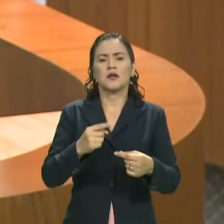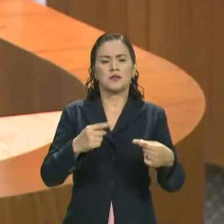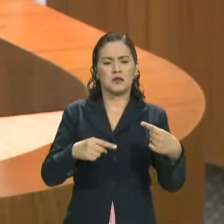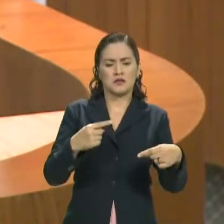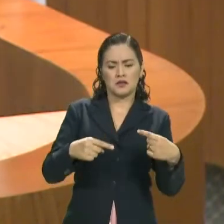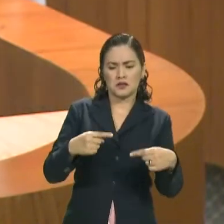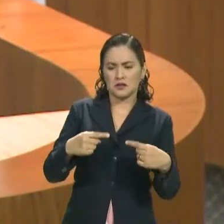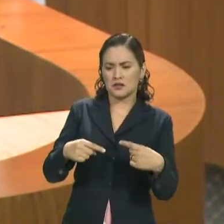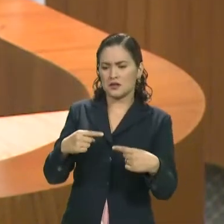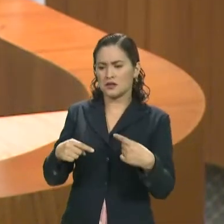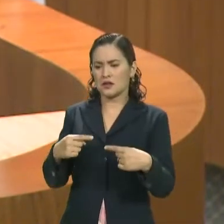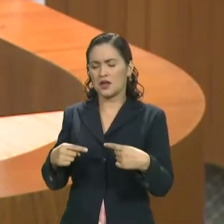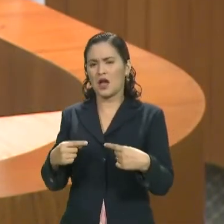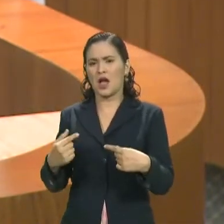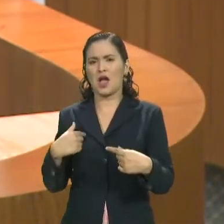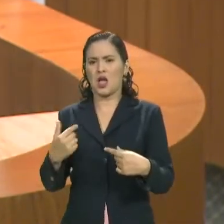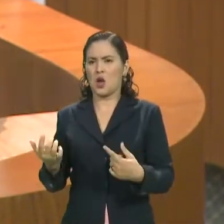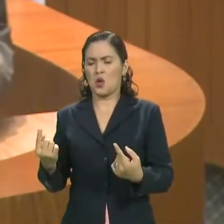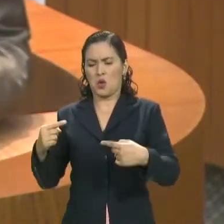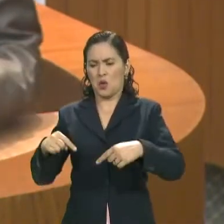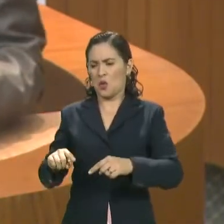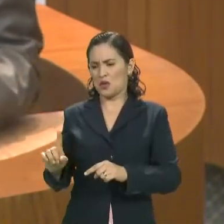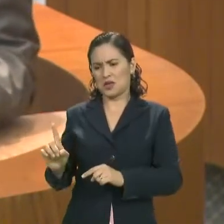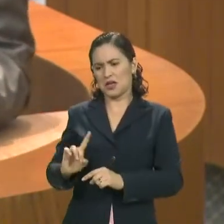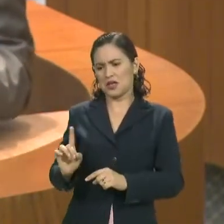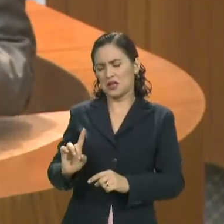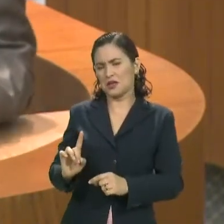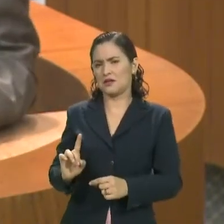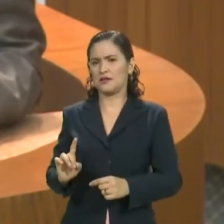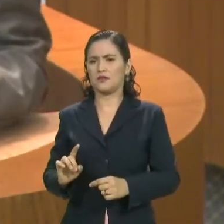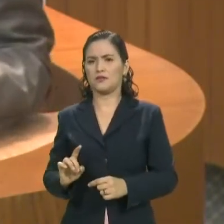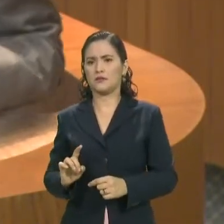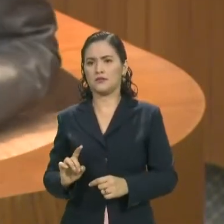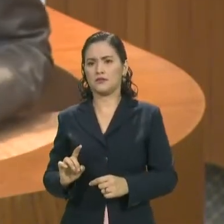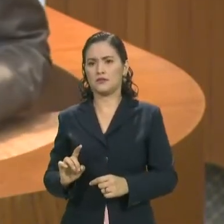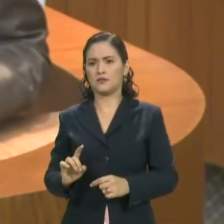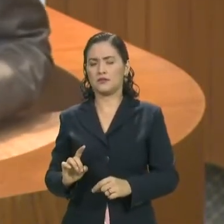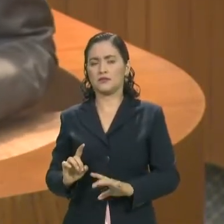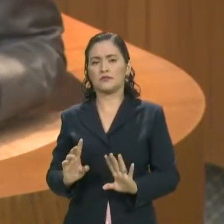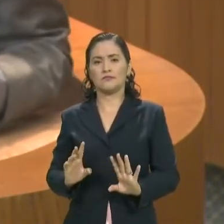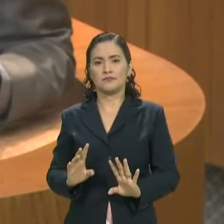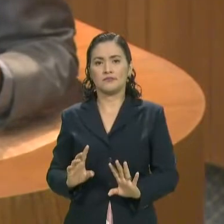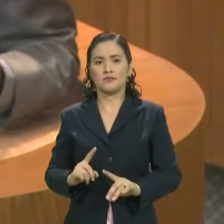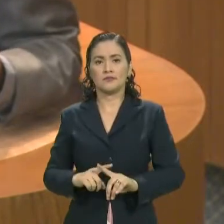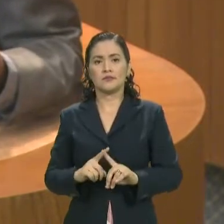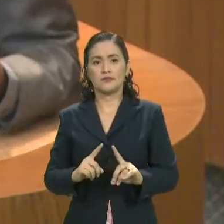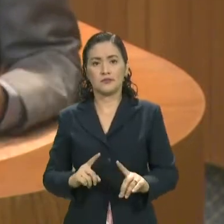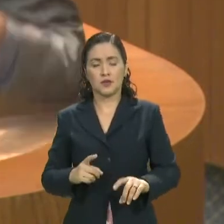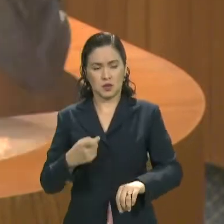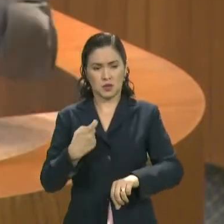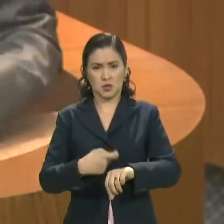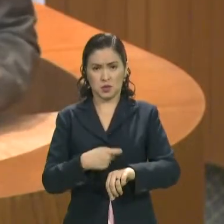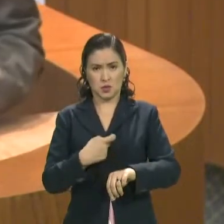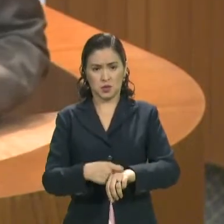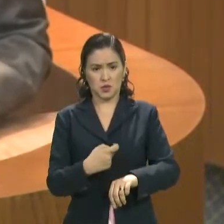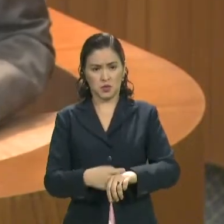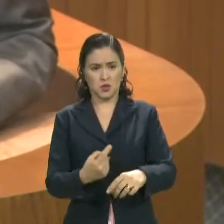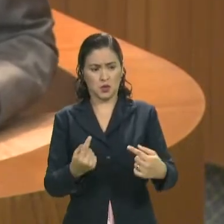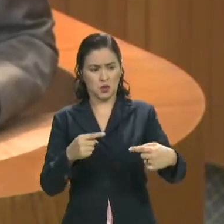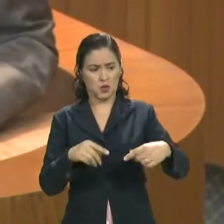não seremos oposição e fazendo uma dura oposição do governo. Mas mais